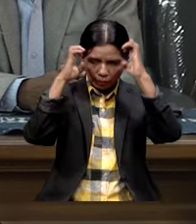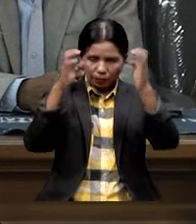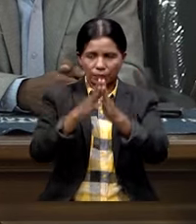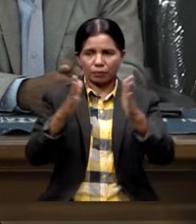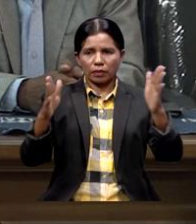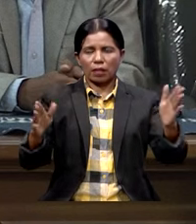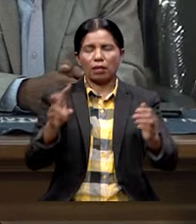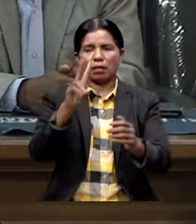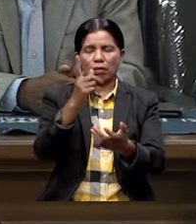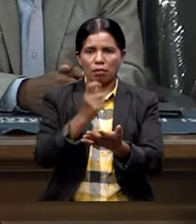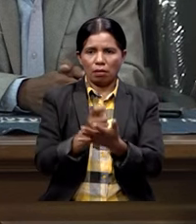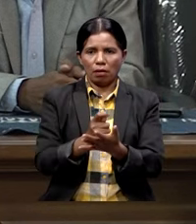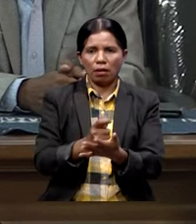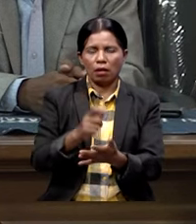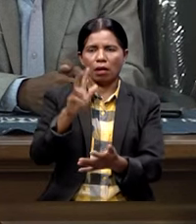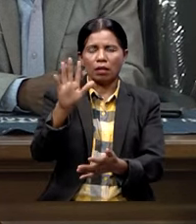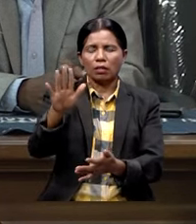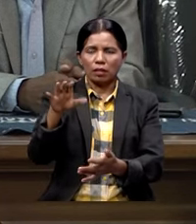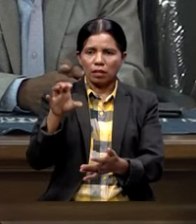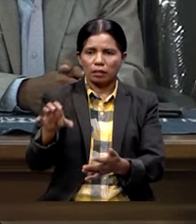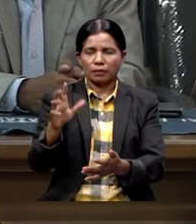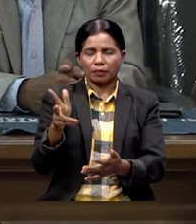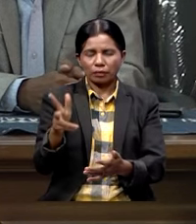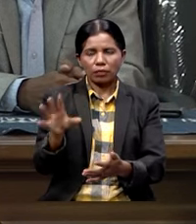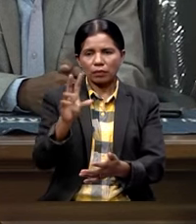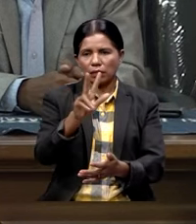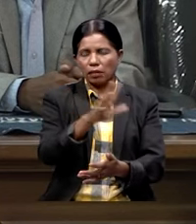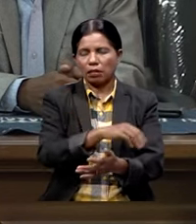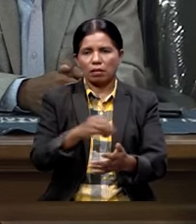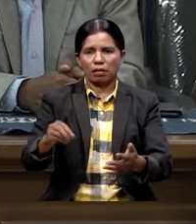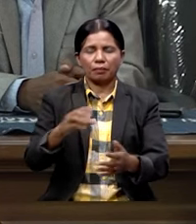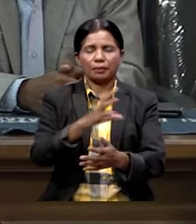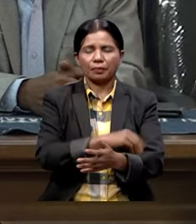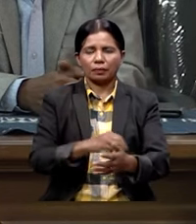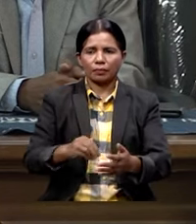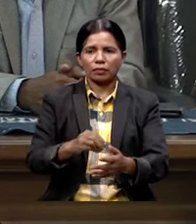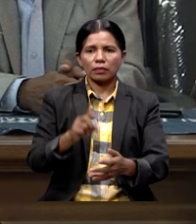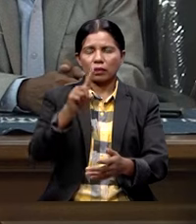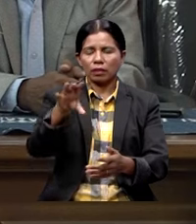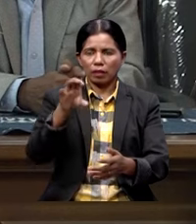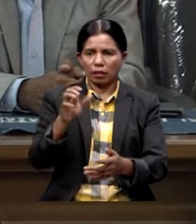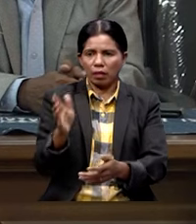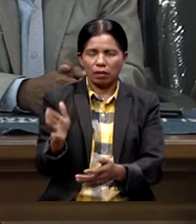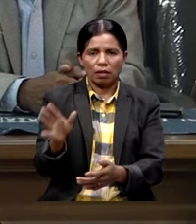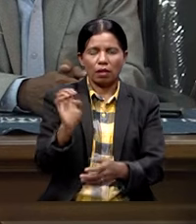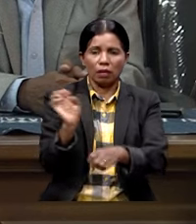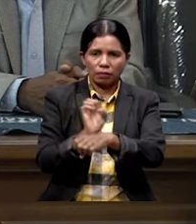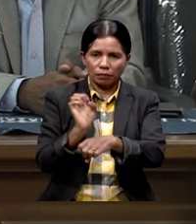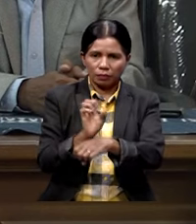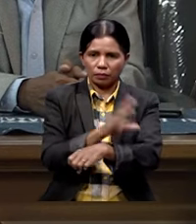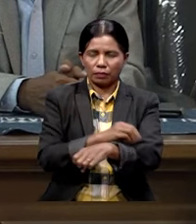hamutu 2536, Faculdade de Medicina e Ciências da Saúde, Hamutuk 195, Economia e